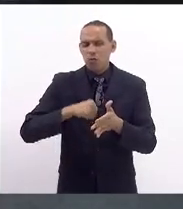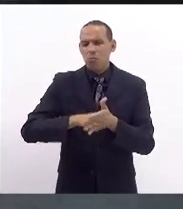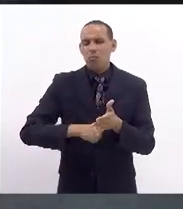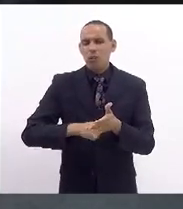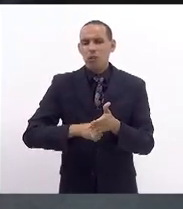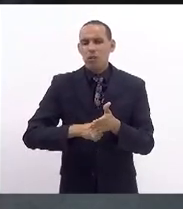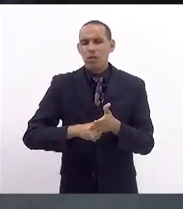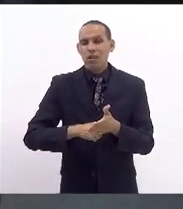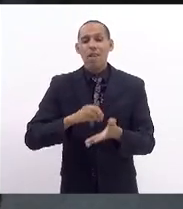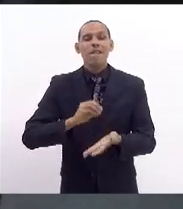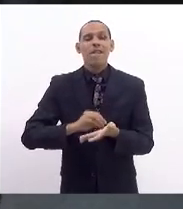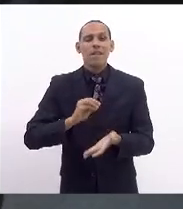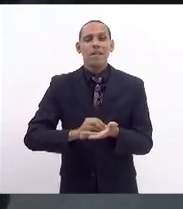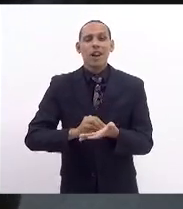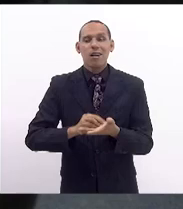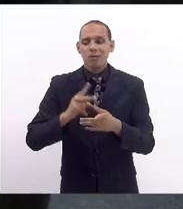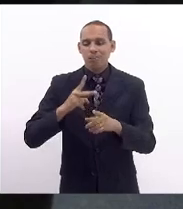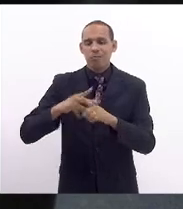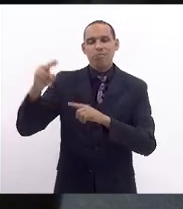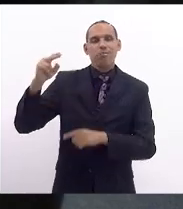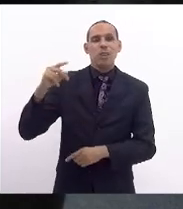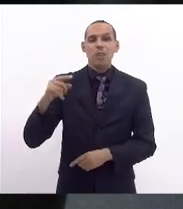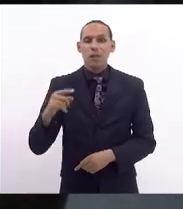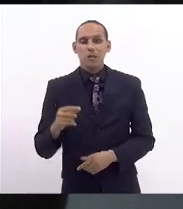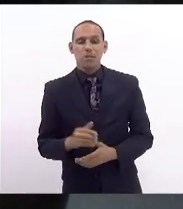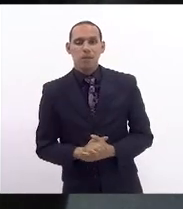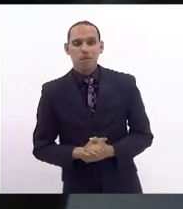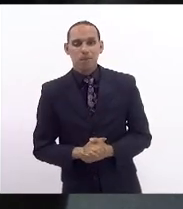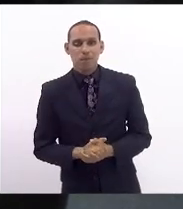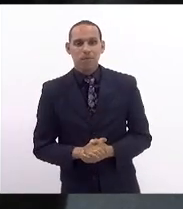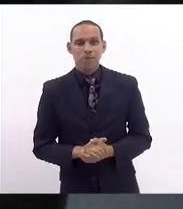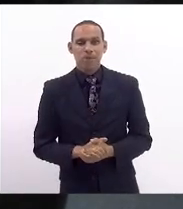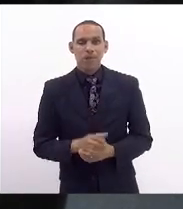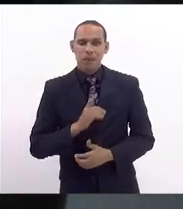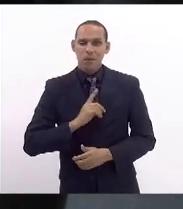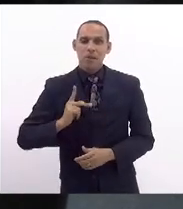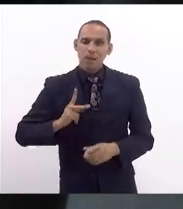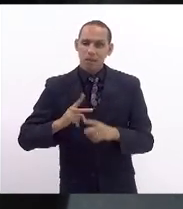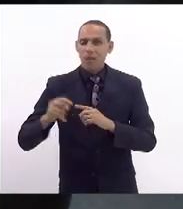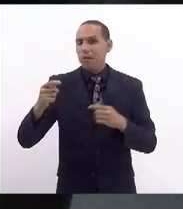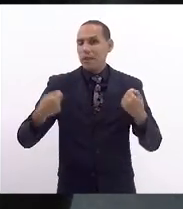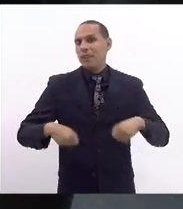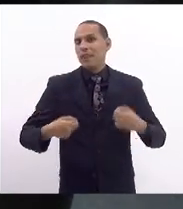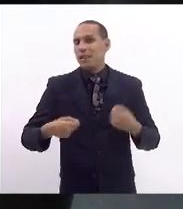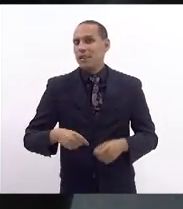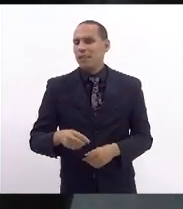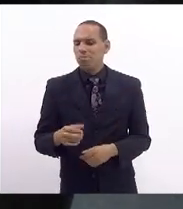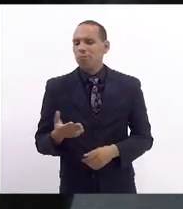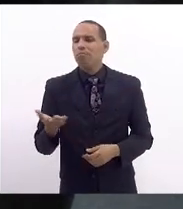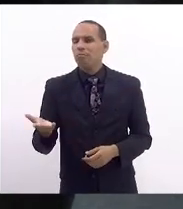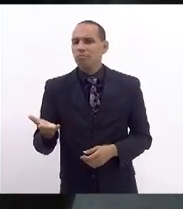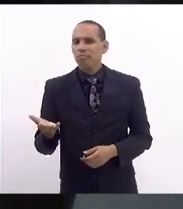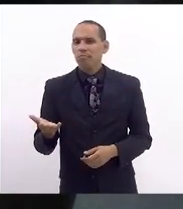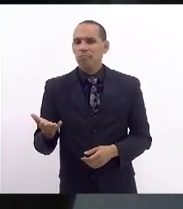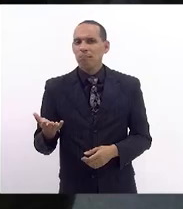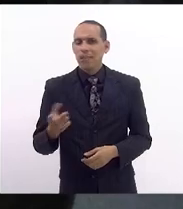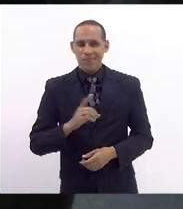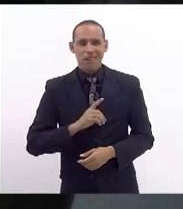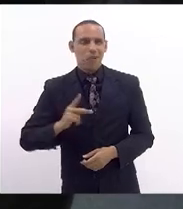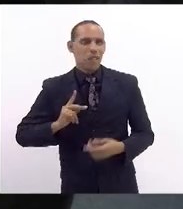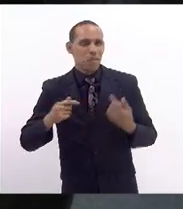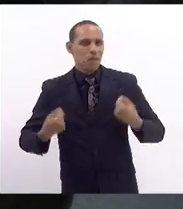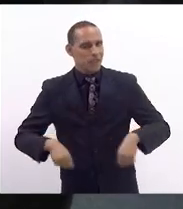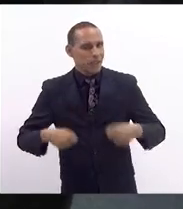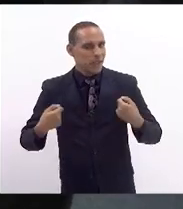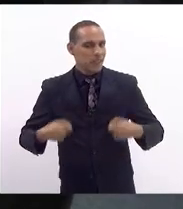uma conquista que precisa ter a defensoria e ela precisa